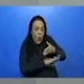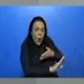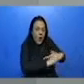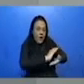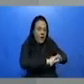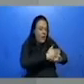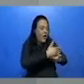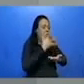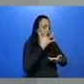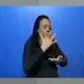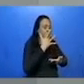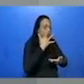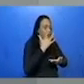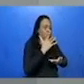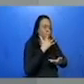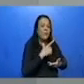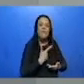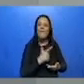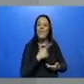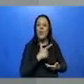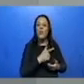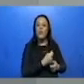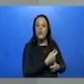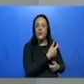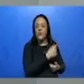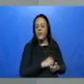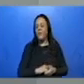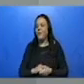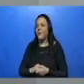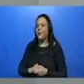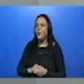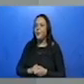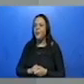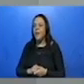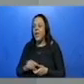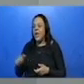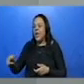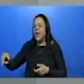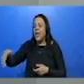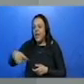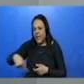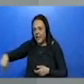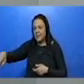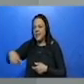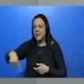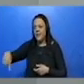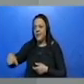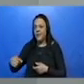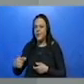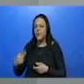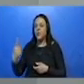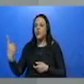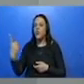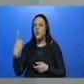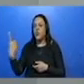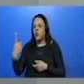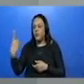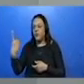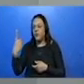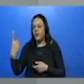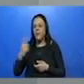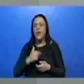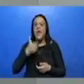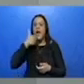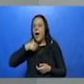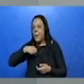necessário. E aí, eles sem o marido, ficam sozinhos na hospedaria, o garoto e a